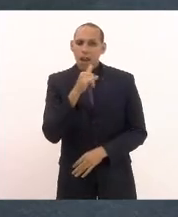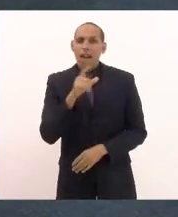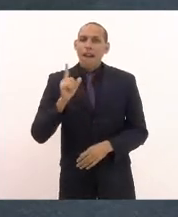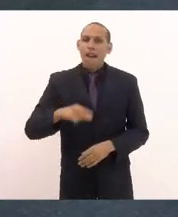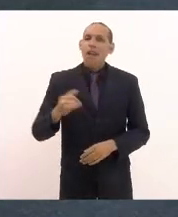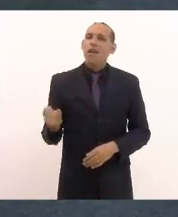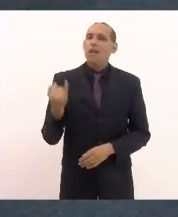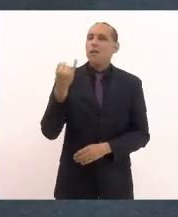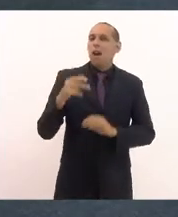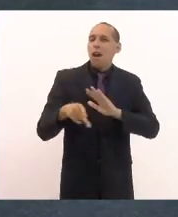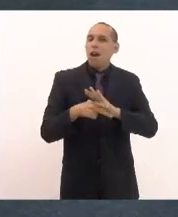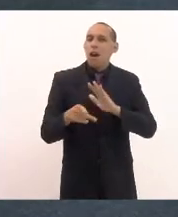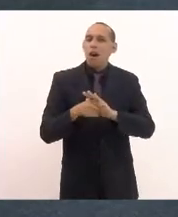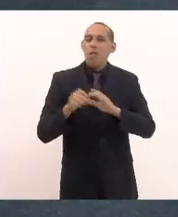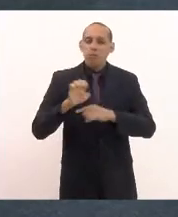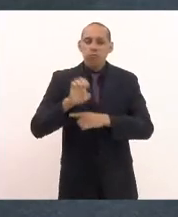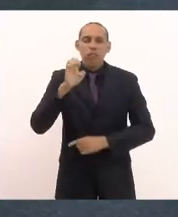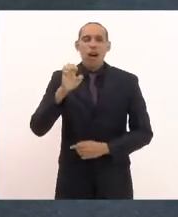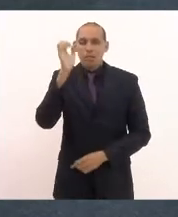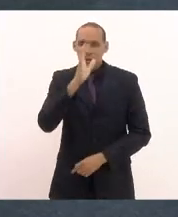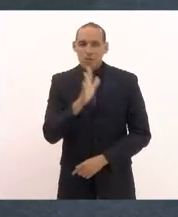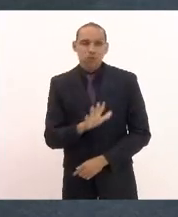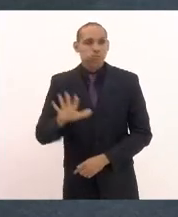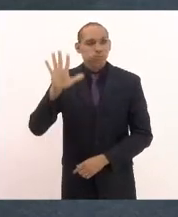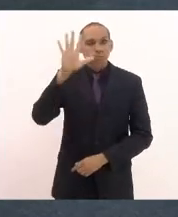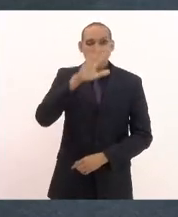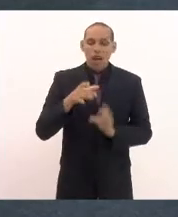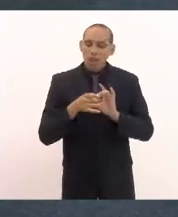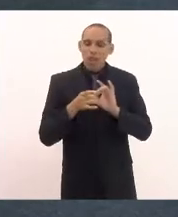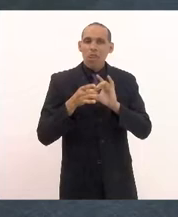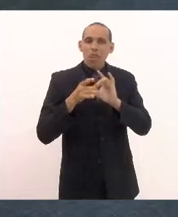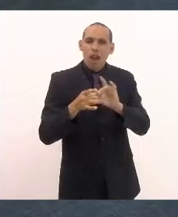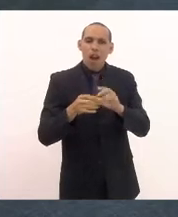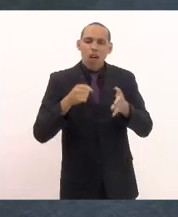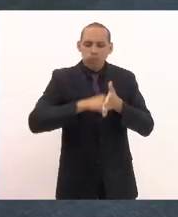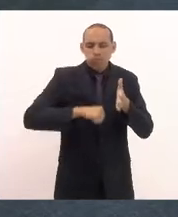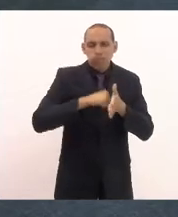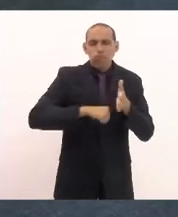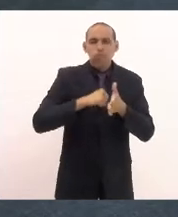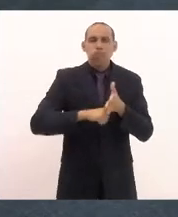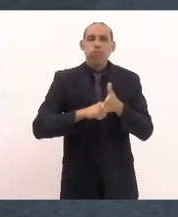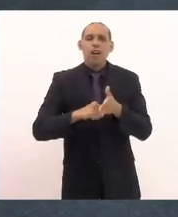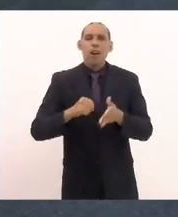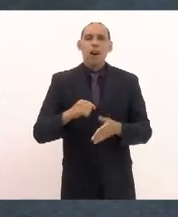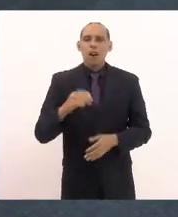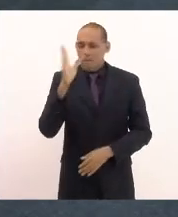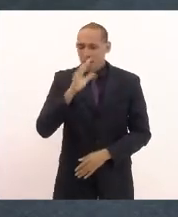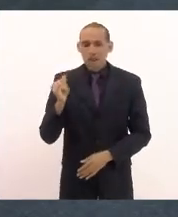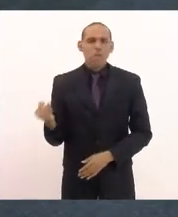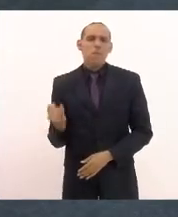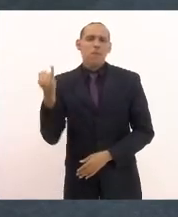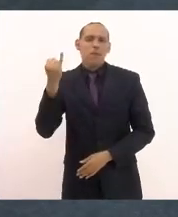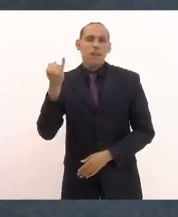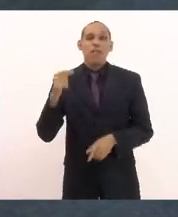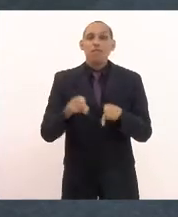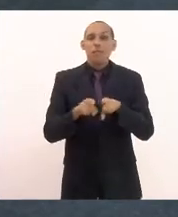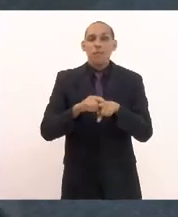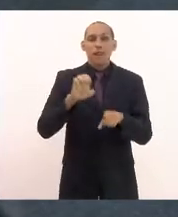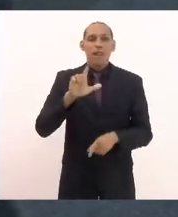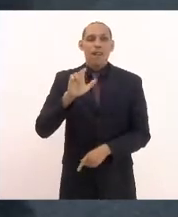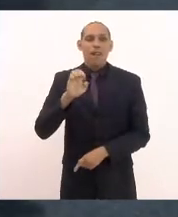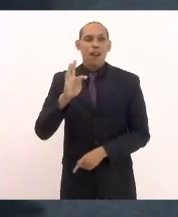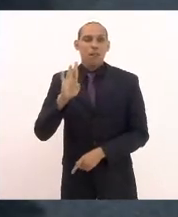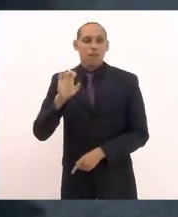brasileiro, associada à luta por soberania nacional, à defesa de uma Eletrobras estatal. Aliás, a